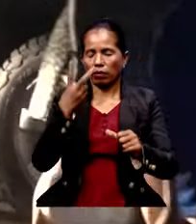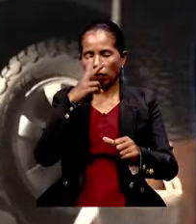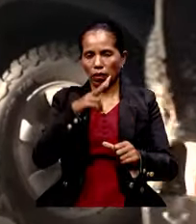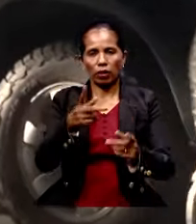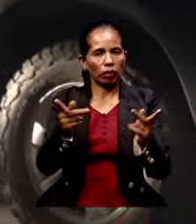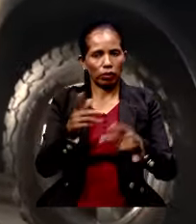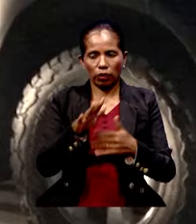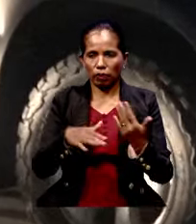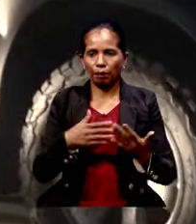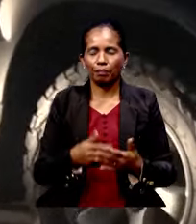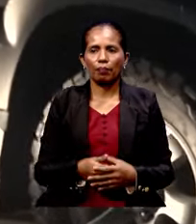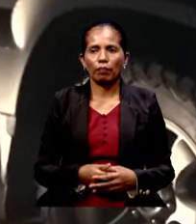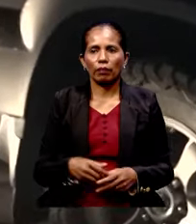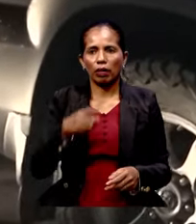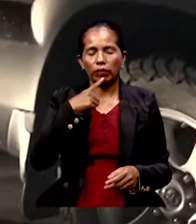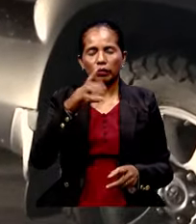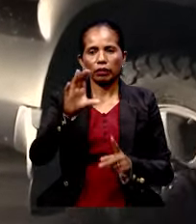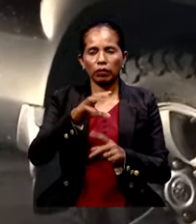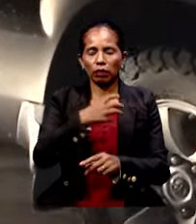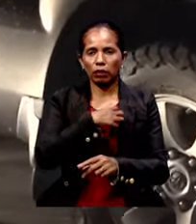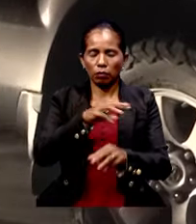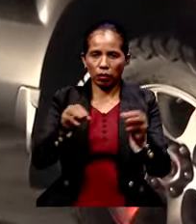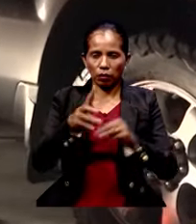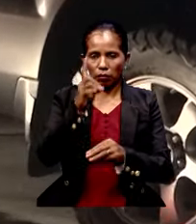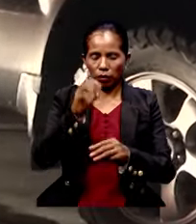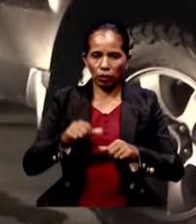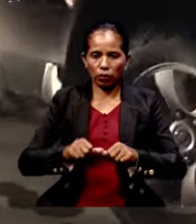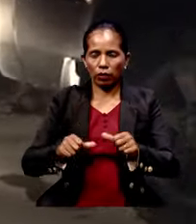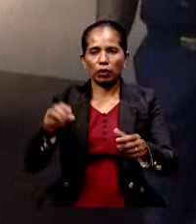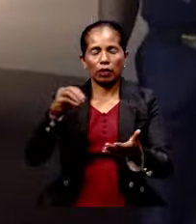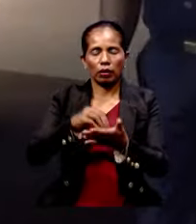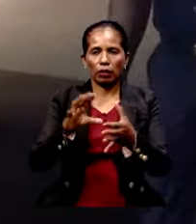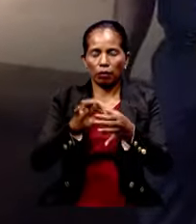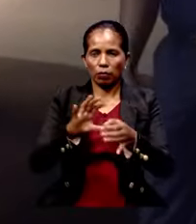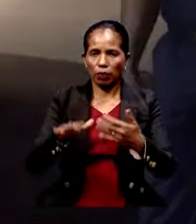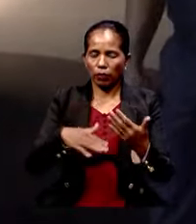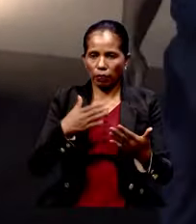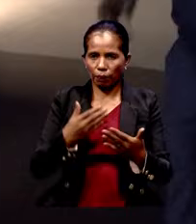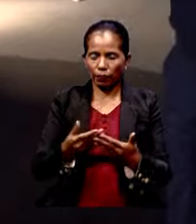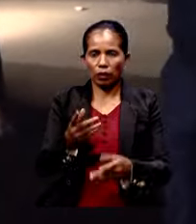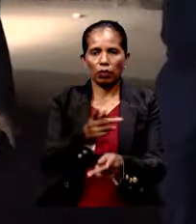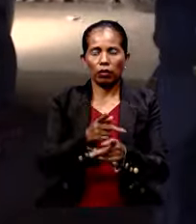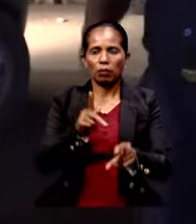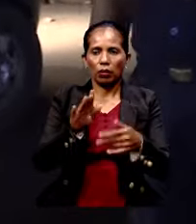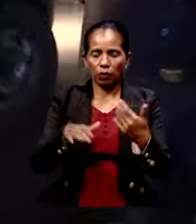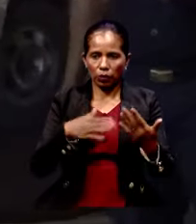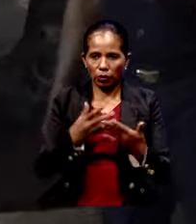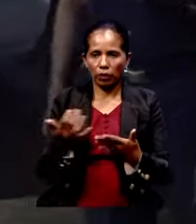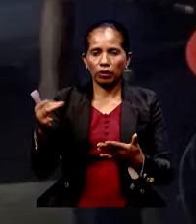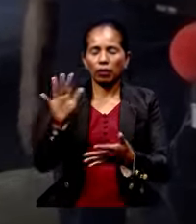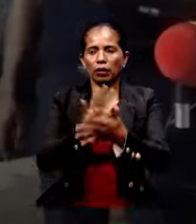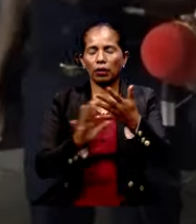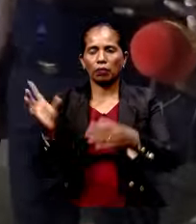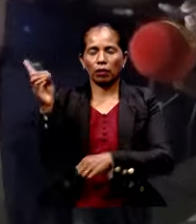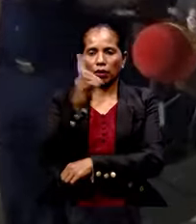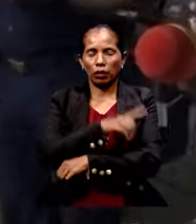hututu. Orlando Atutan, Komando Pentel Munisipi Dili, kontinua koloka membru sira ba area branca, kode asegura sida daung sira debe, selebra lorong natal